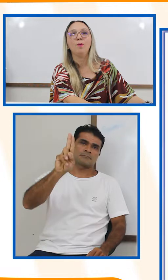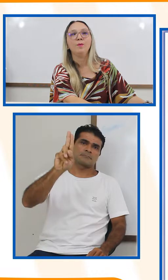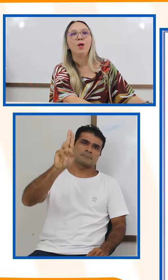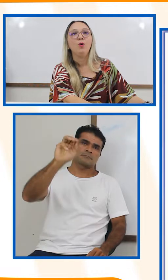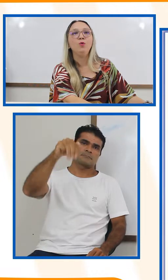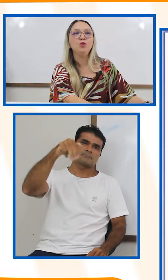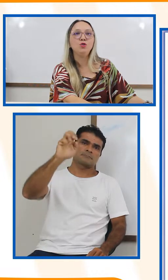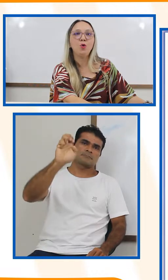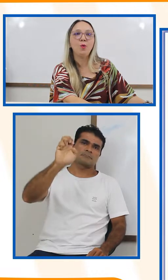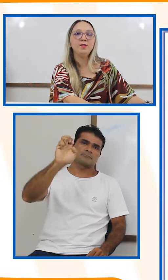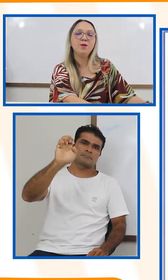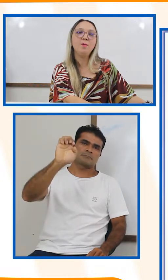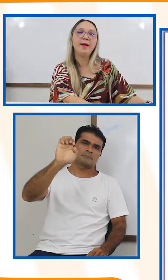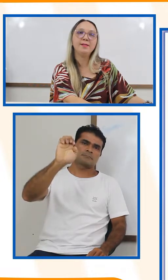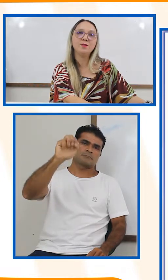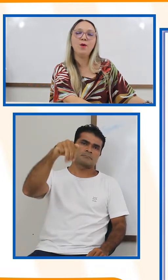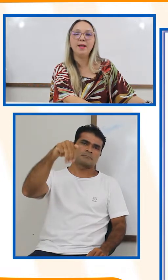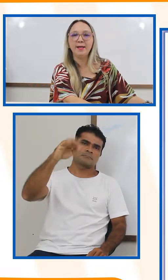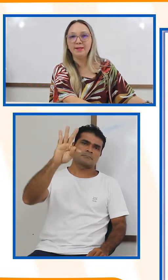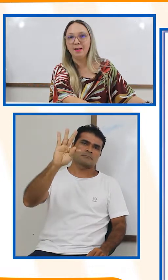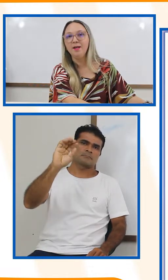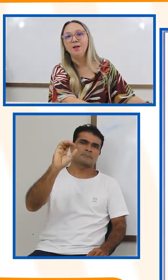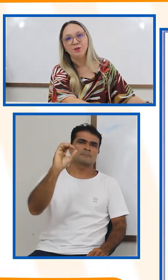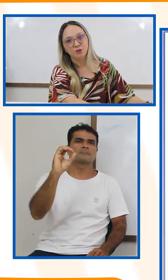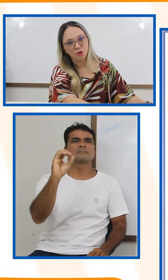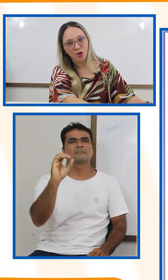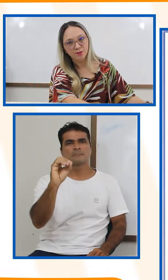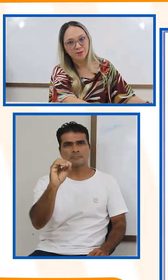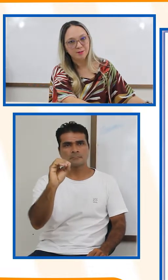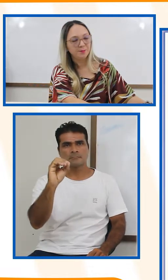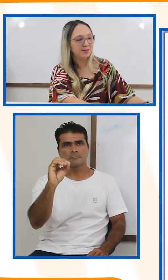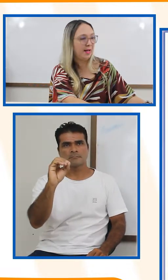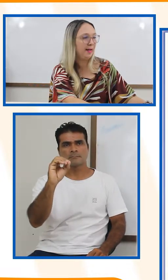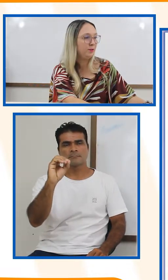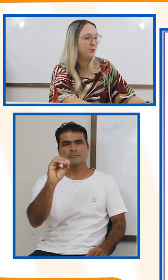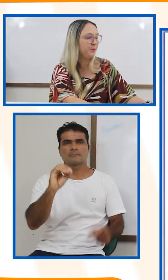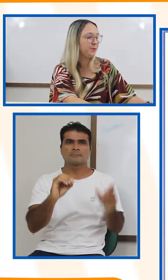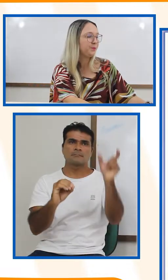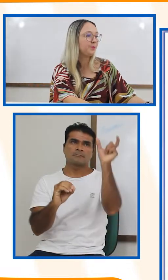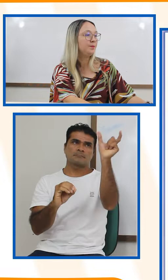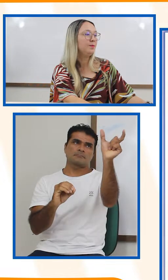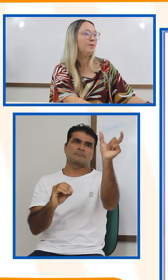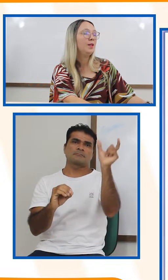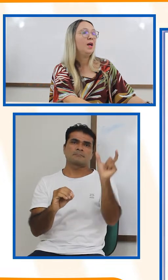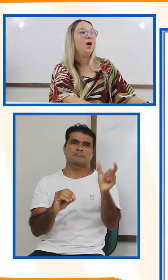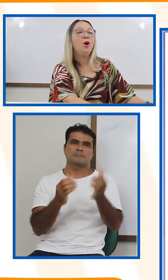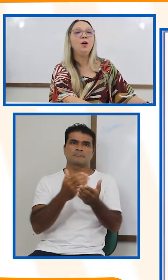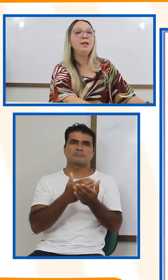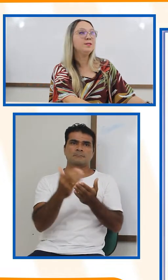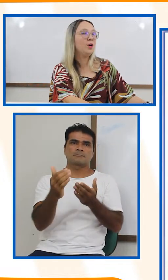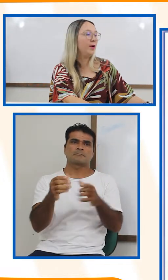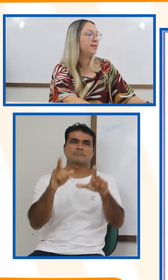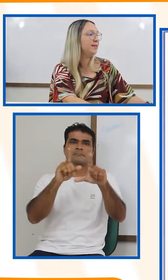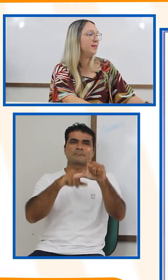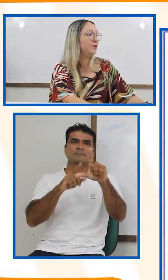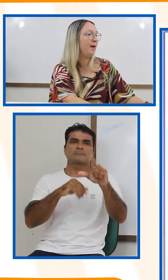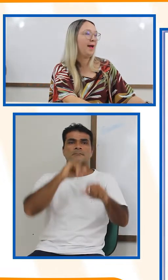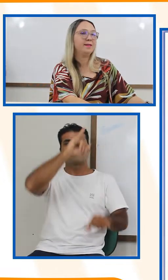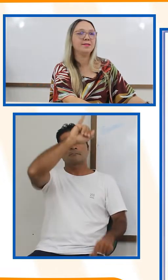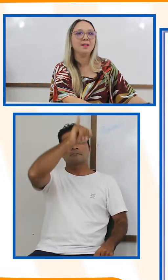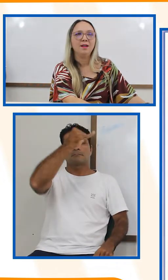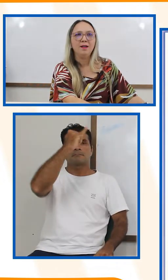jumento. Os dois começam com a letra J, certo? Olhem só